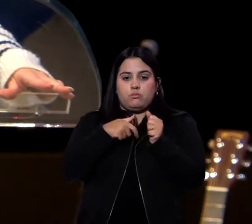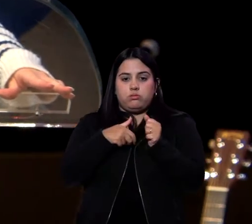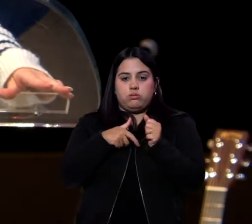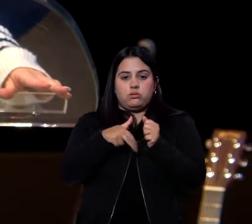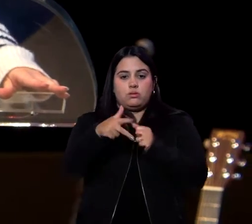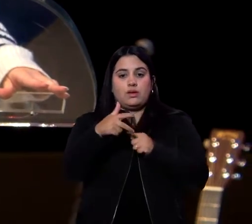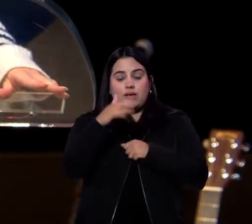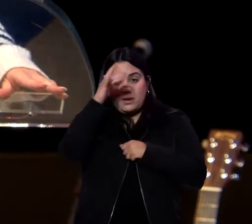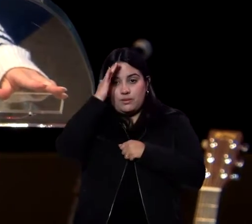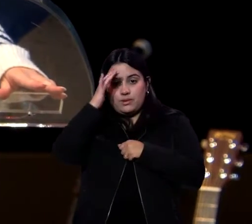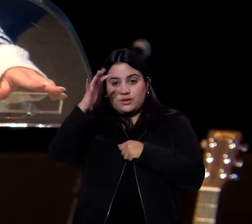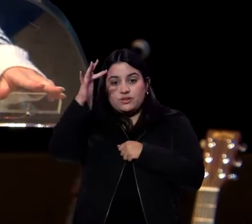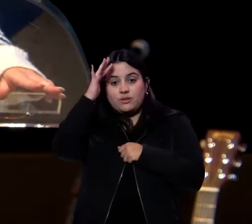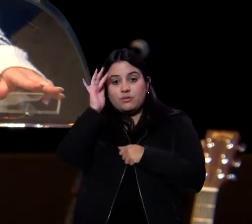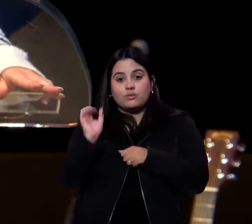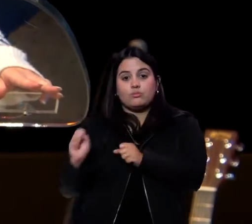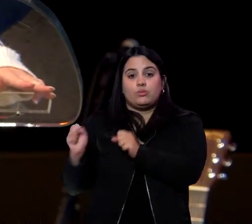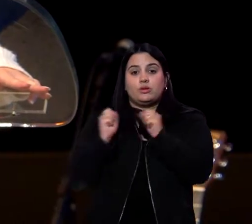ele não carregava.